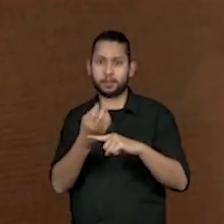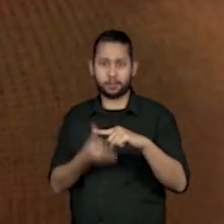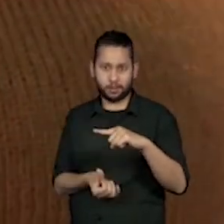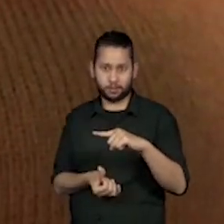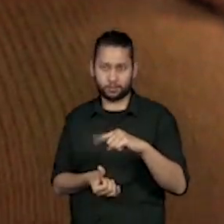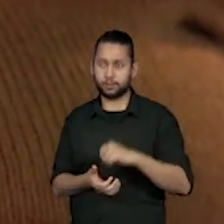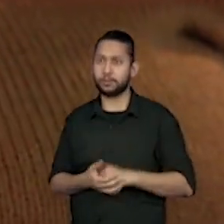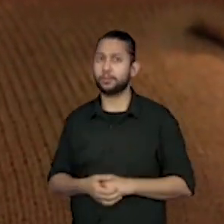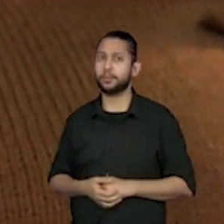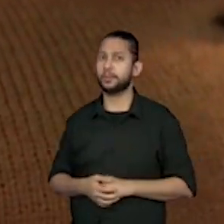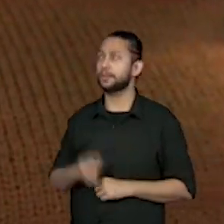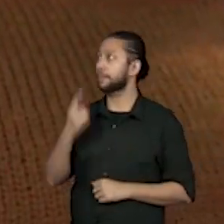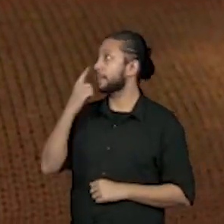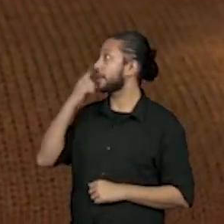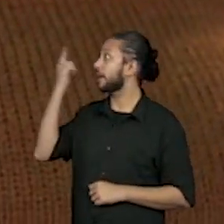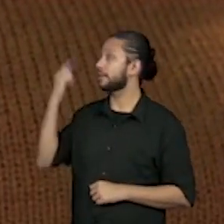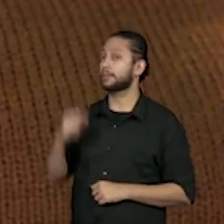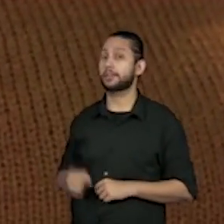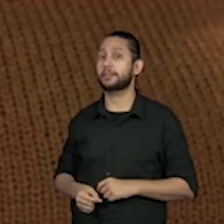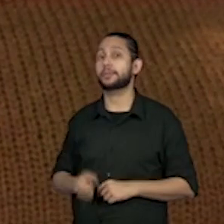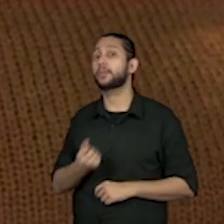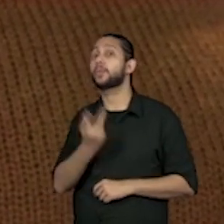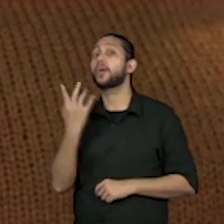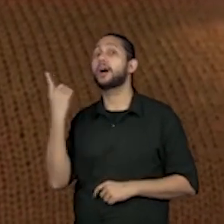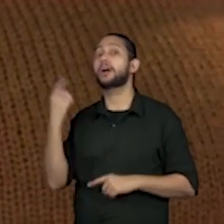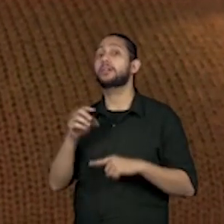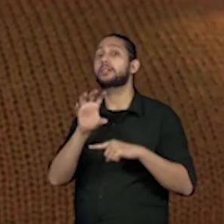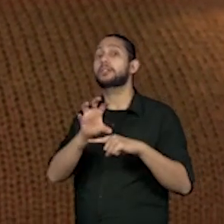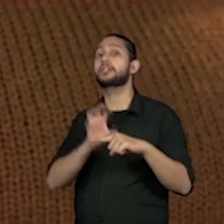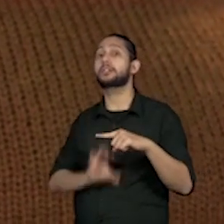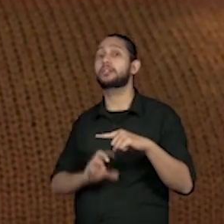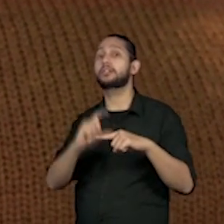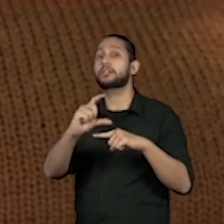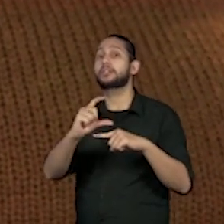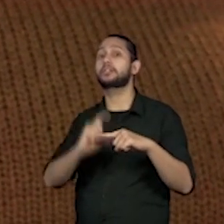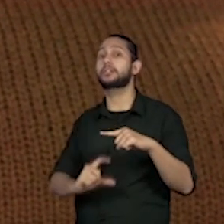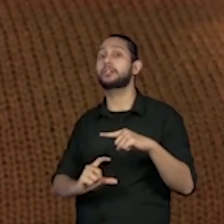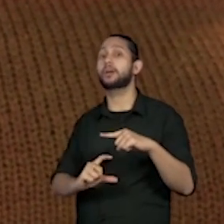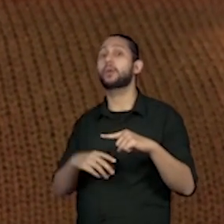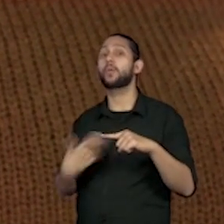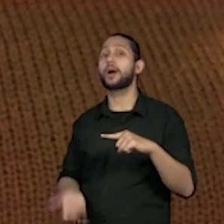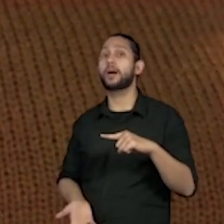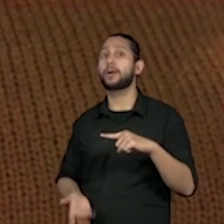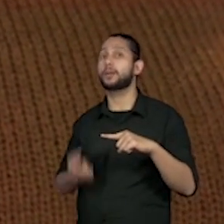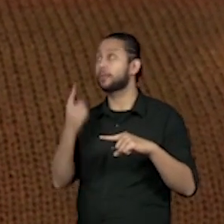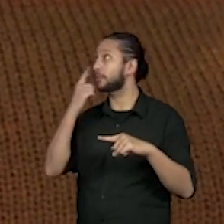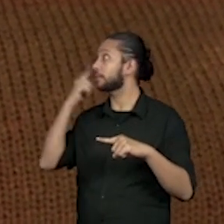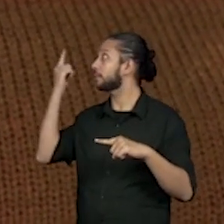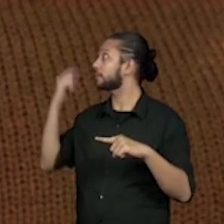esta? Qual é esta? E aí, pessoal?